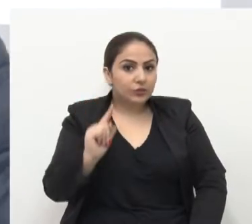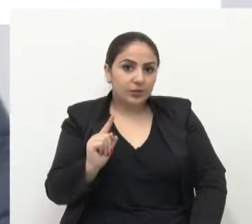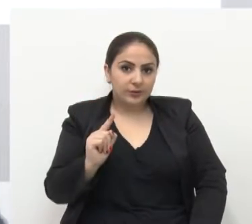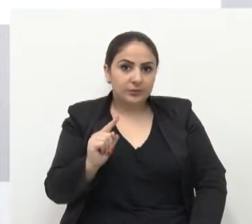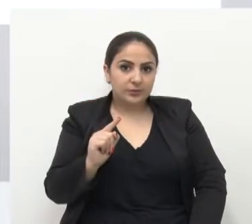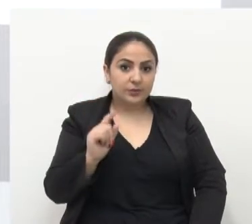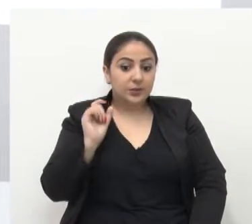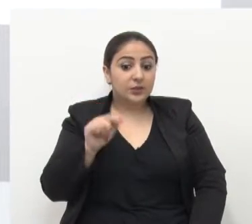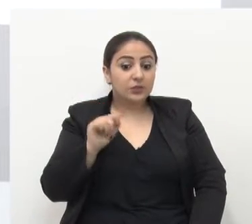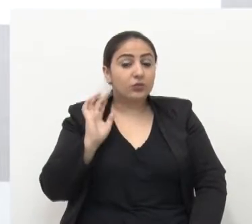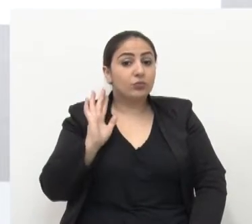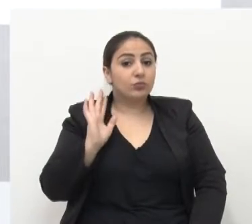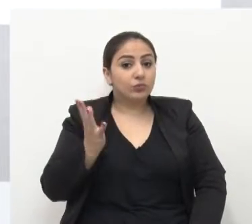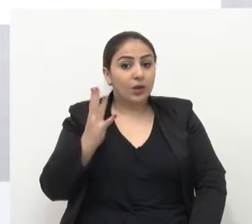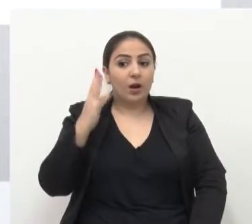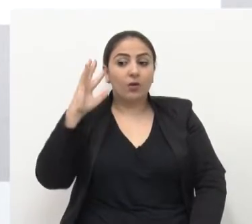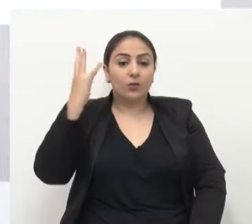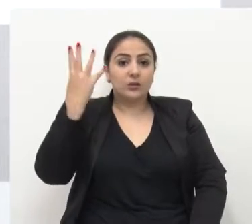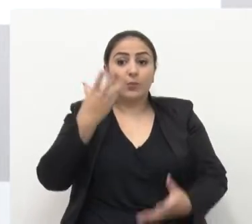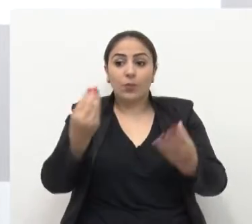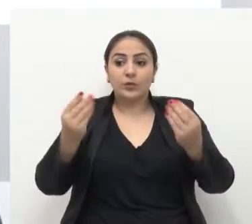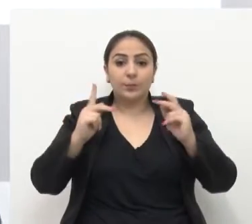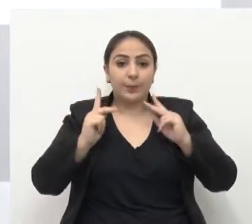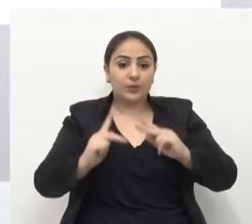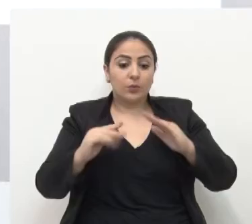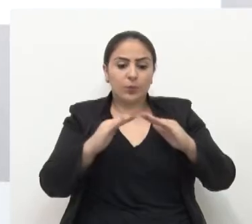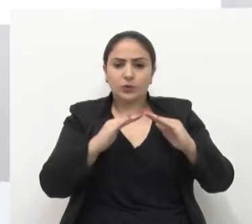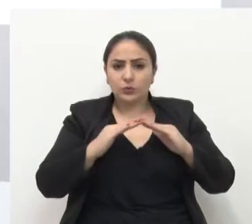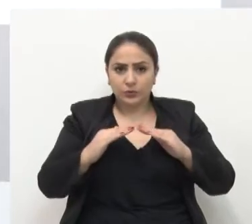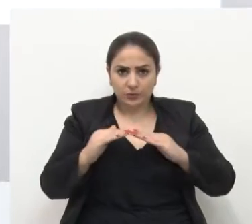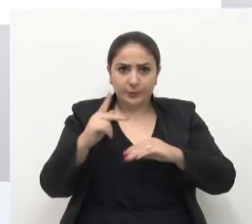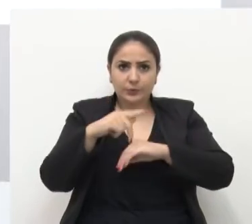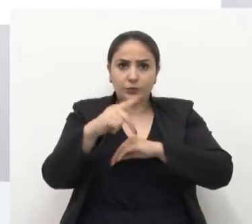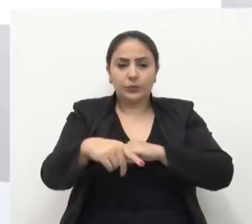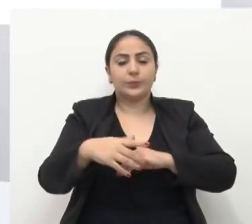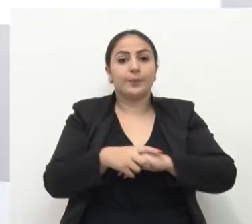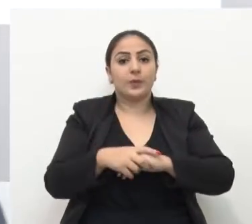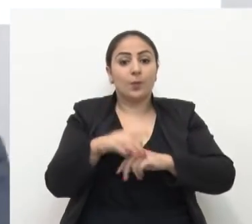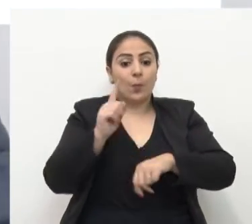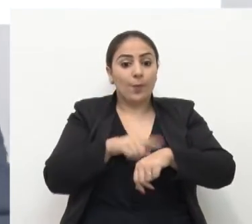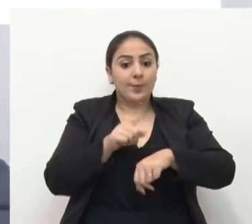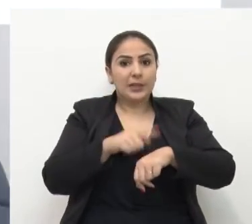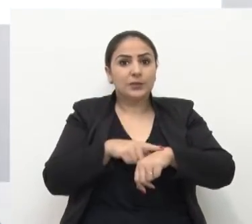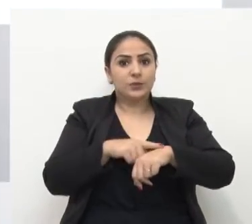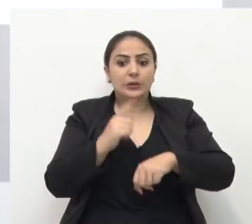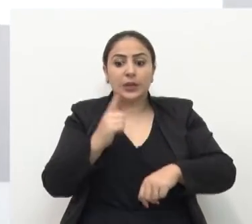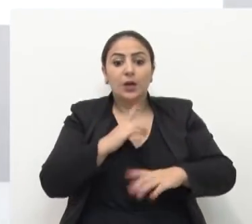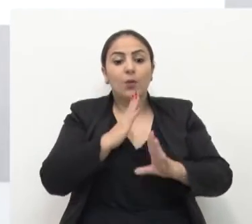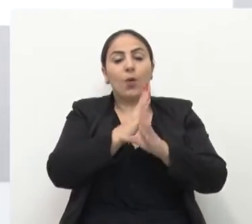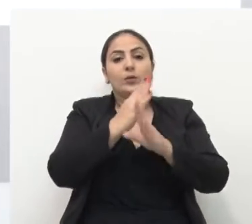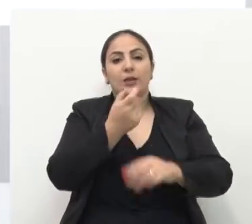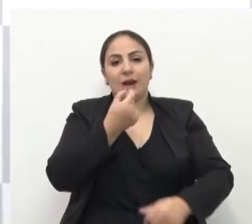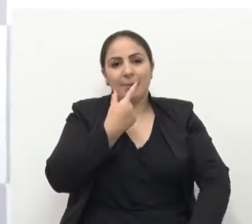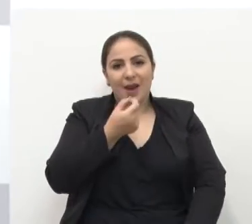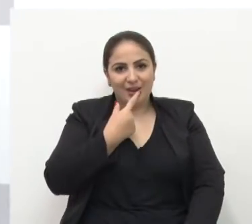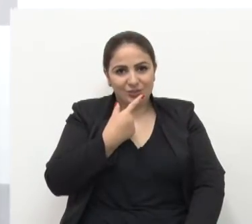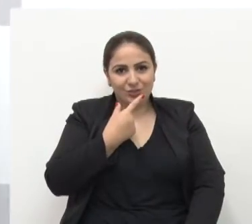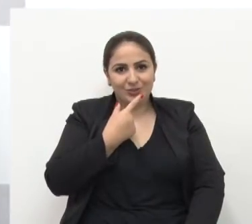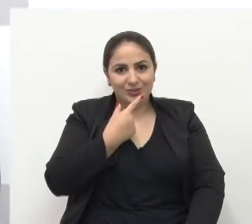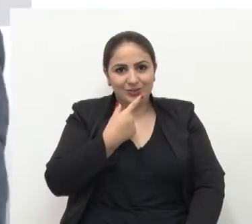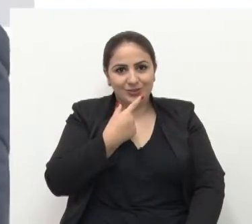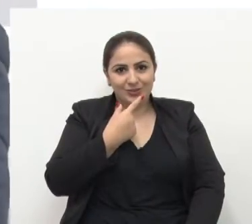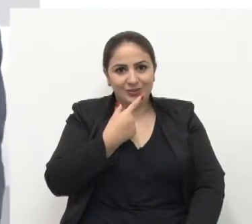então isso é um caso que já aconteceu com vários moradores da nossa cidade que quando acha o medicamento